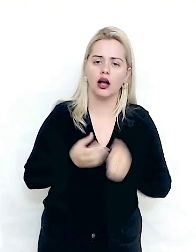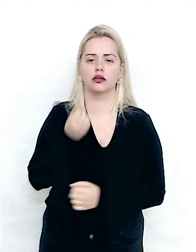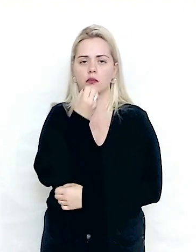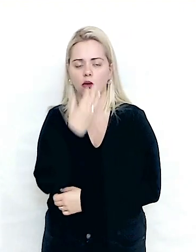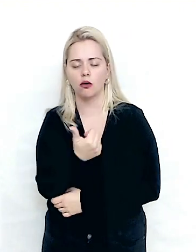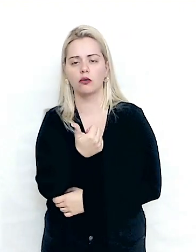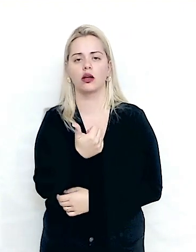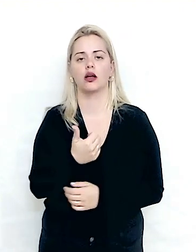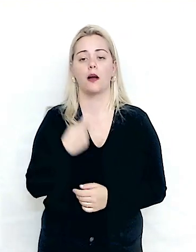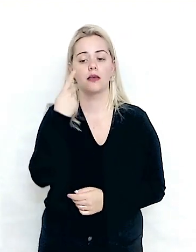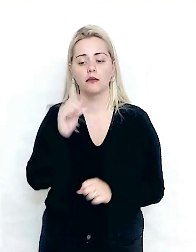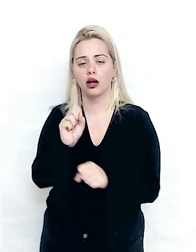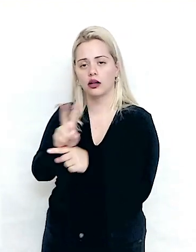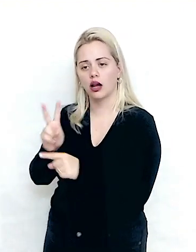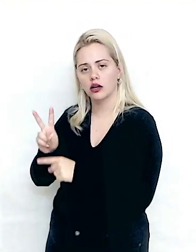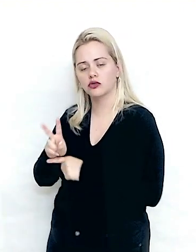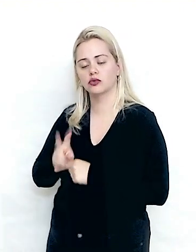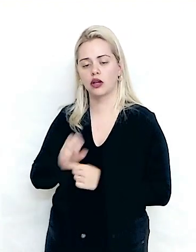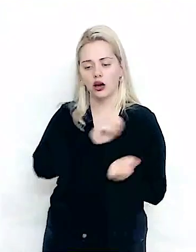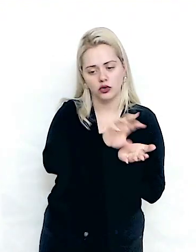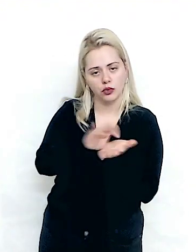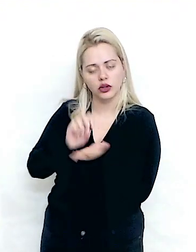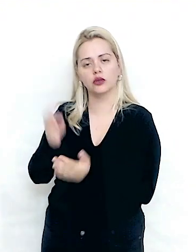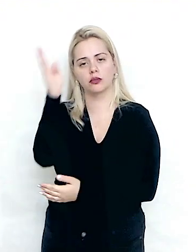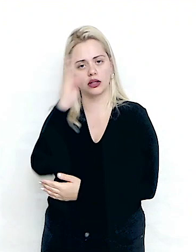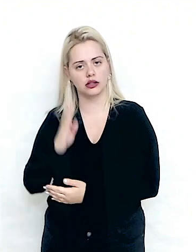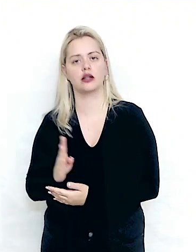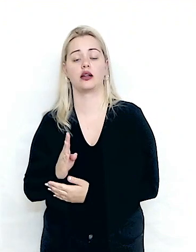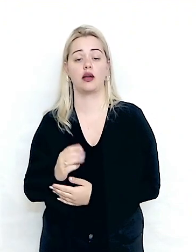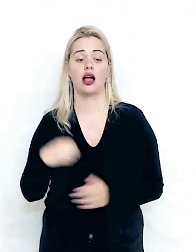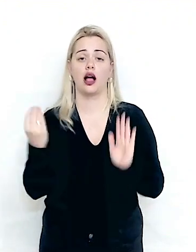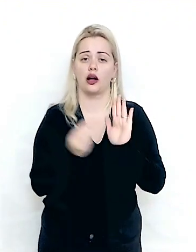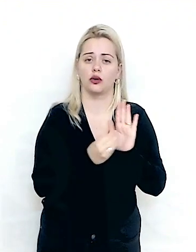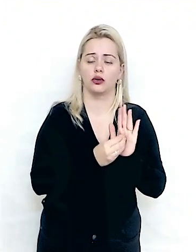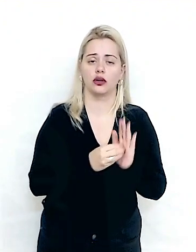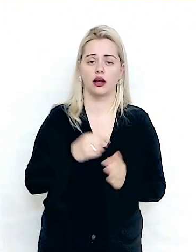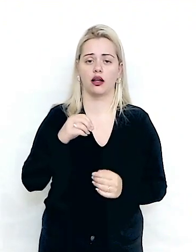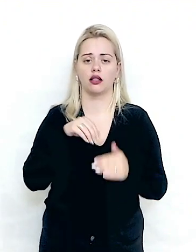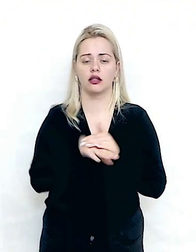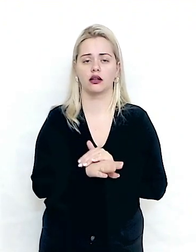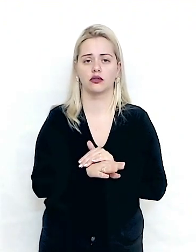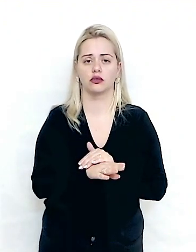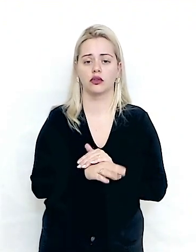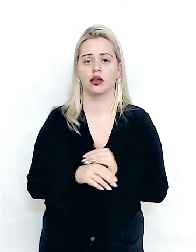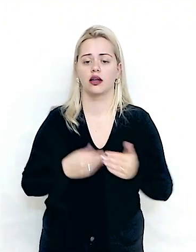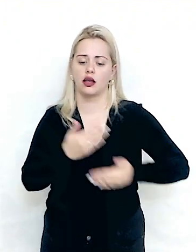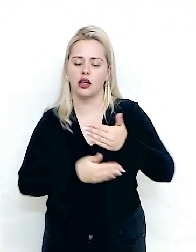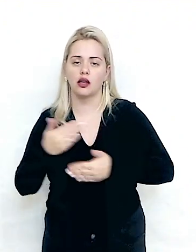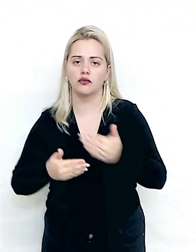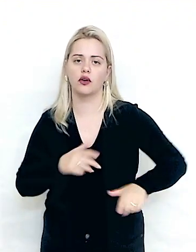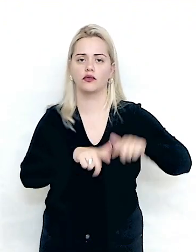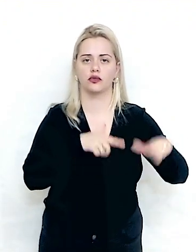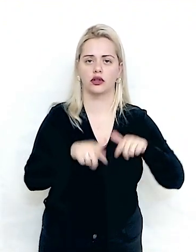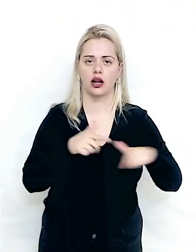esse produtor, esse exportador brasileiro, a se colocar dentro desse mercado. E isso envolve um